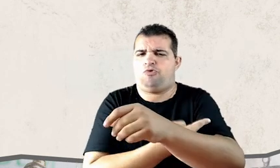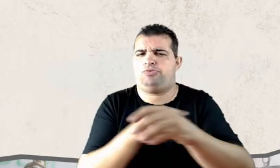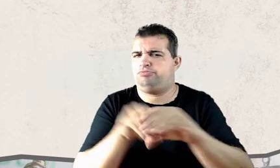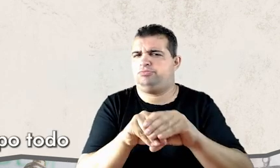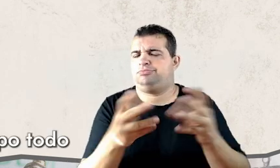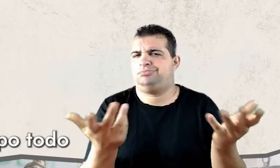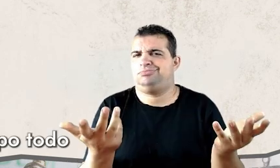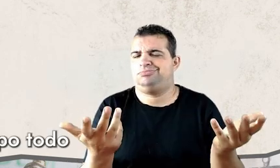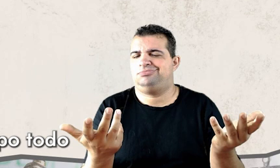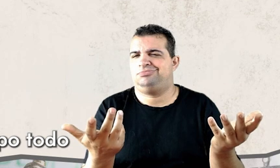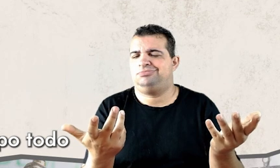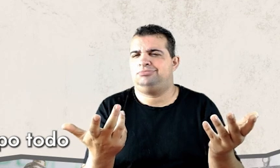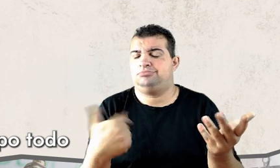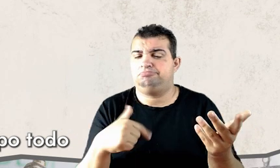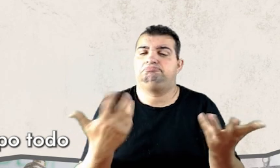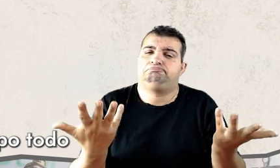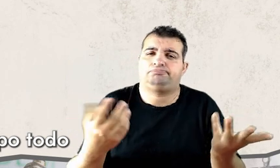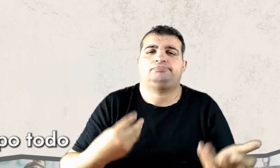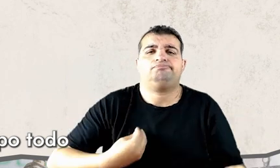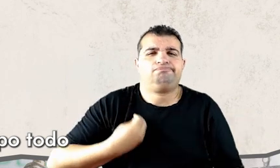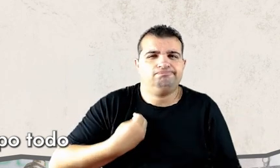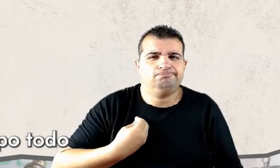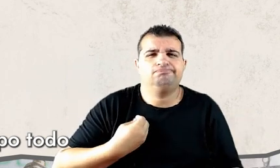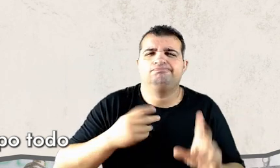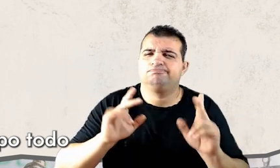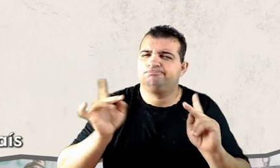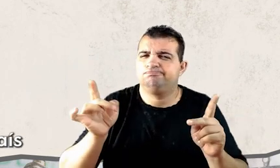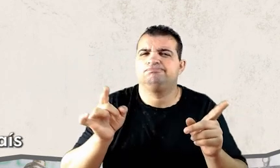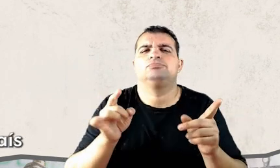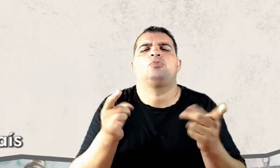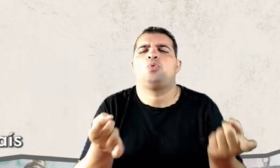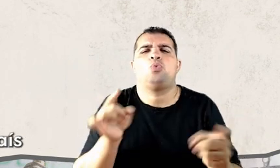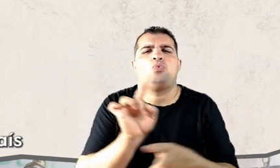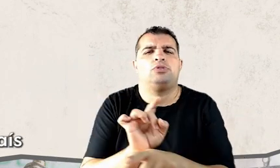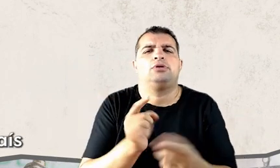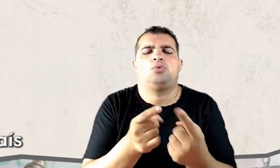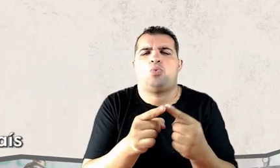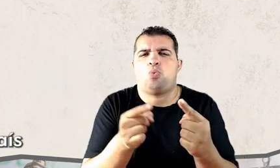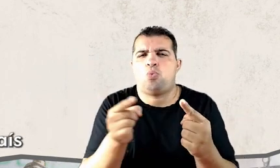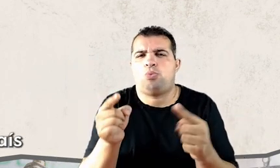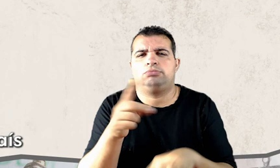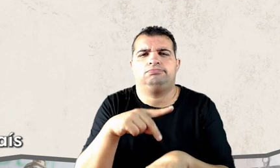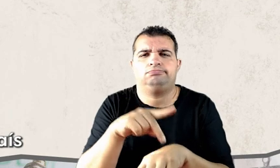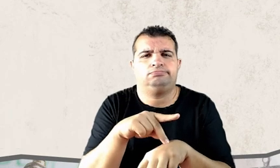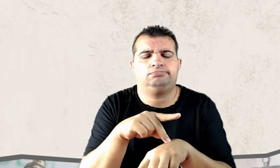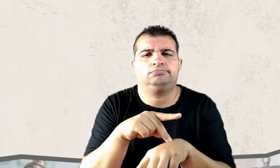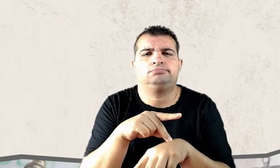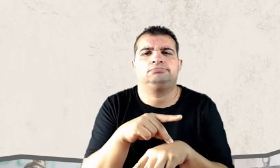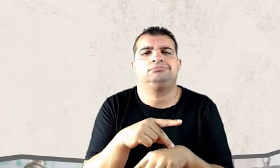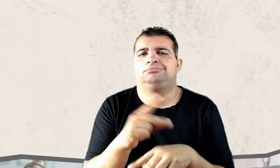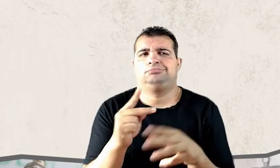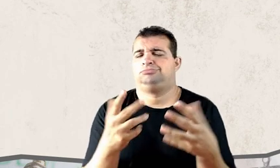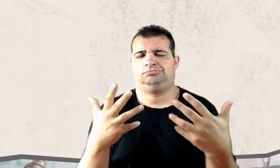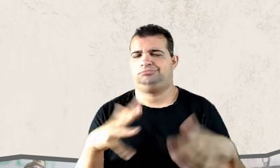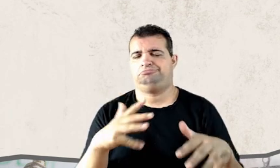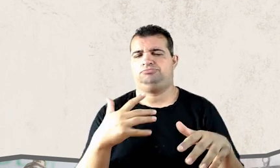fortes. Então, nós estamos vivendo o tempo todo com as contradições de um país que